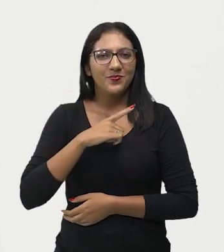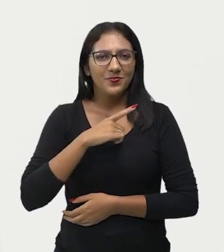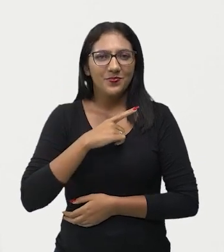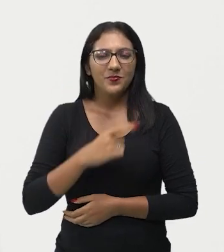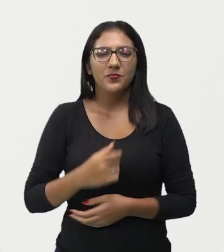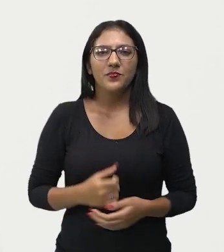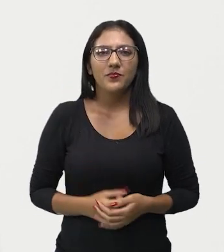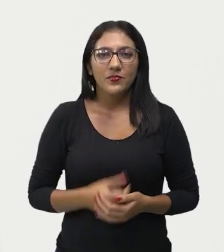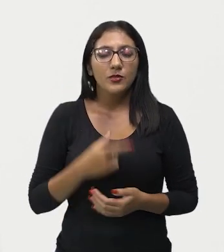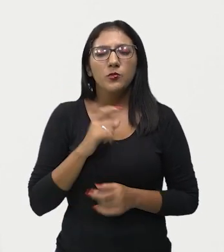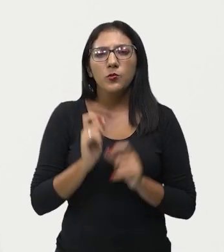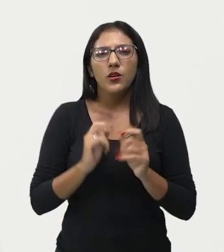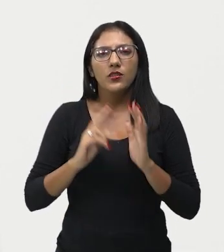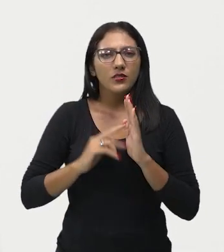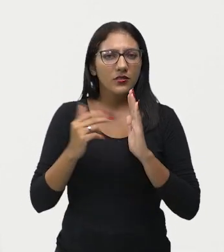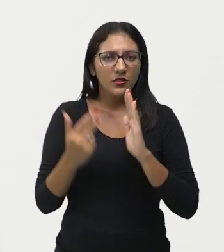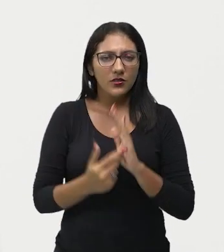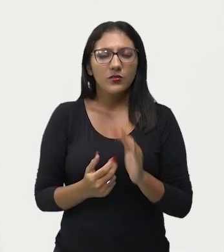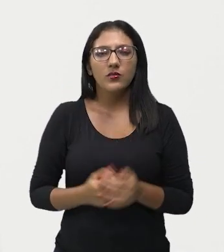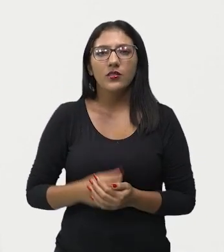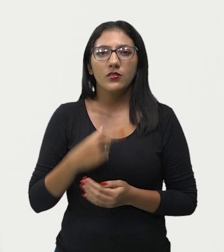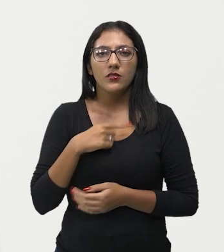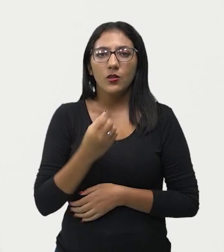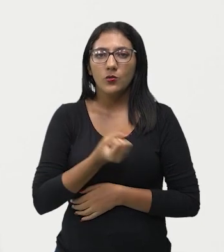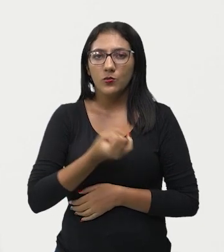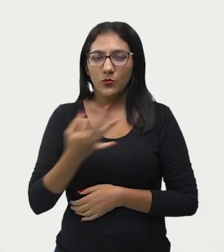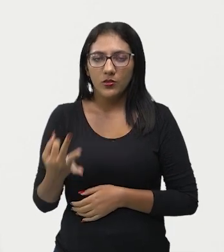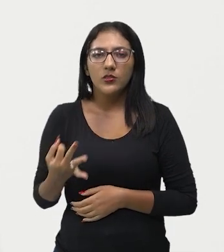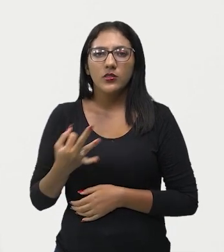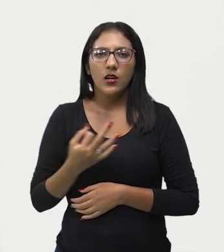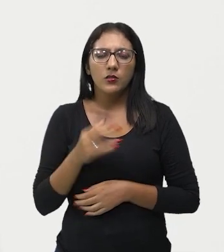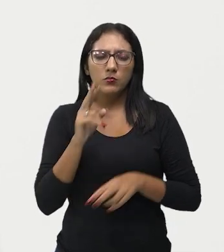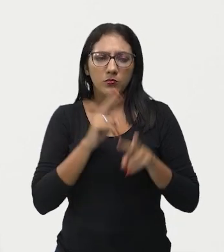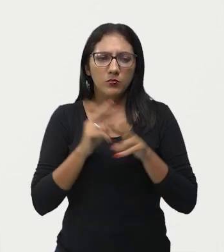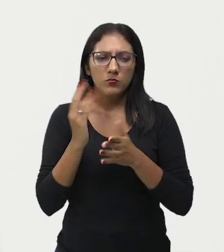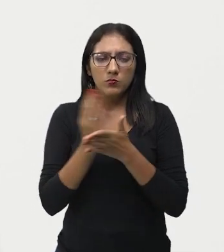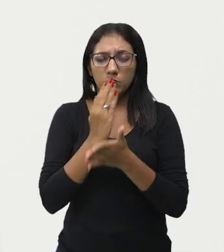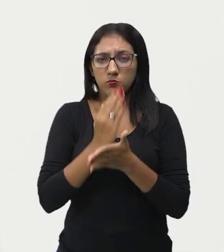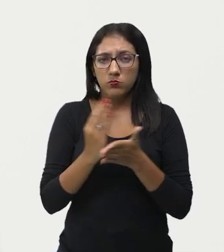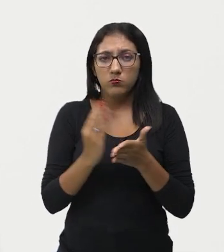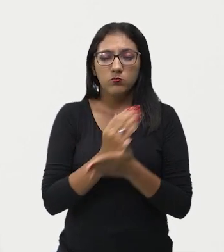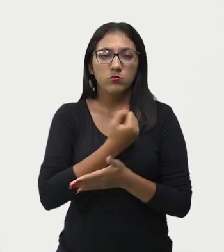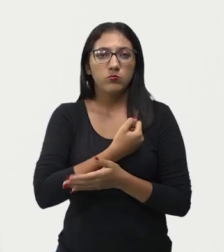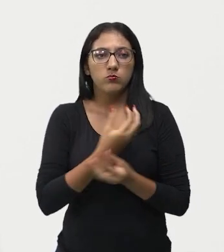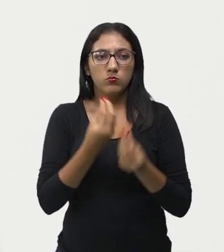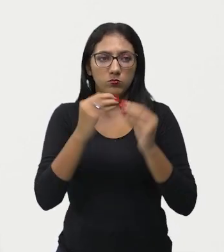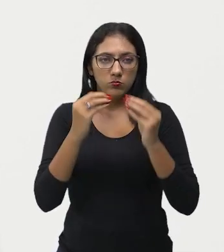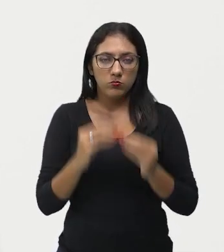que é a frequência relativa? É o número de observações de cada variável